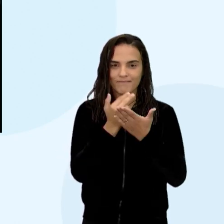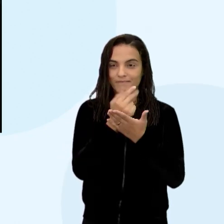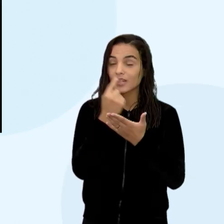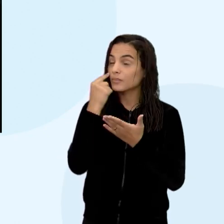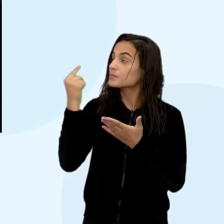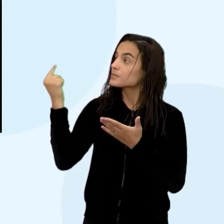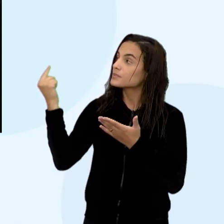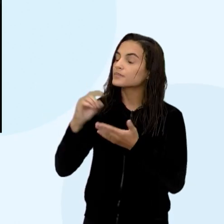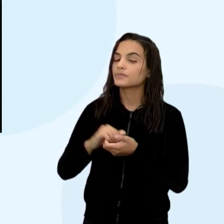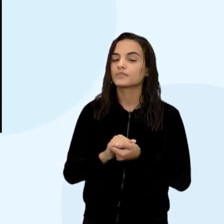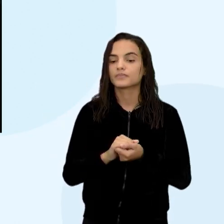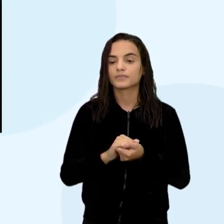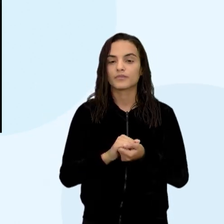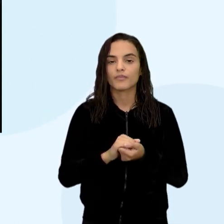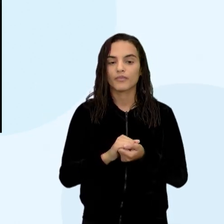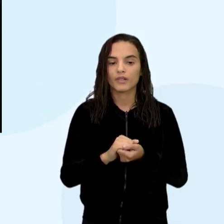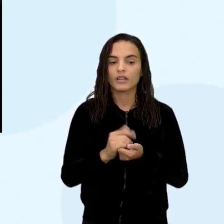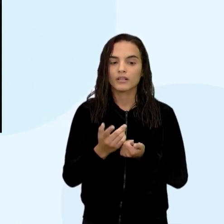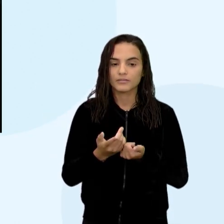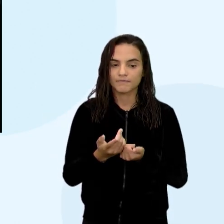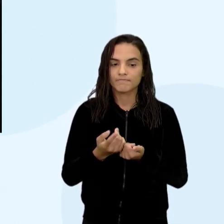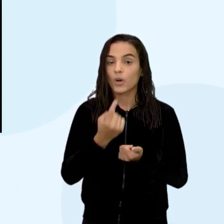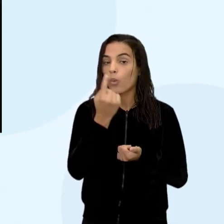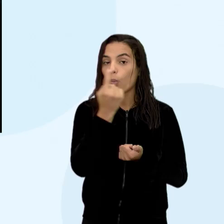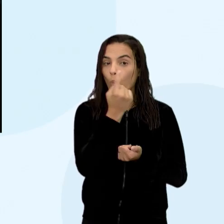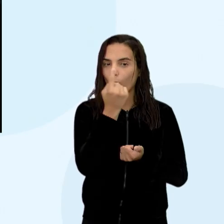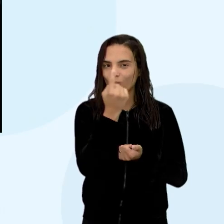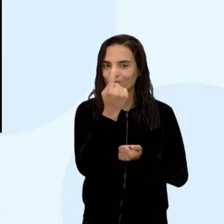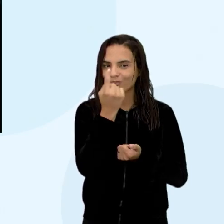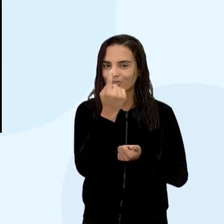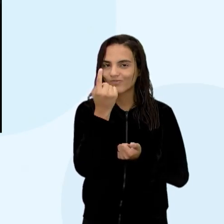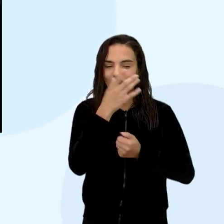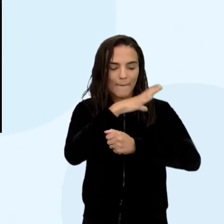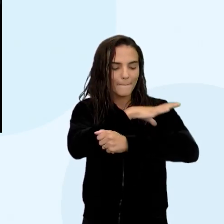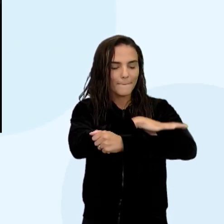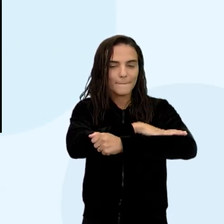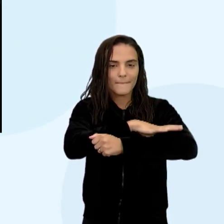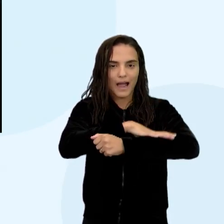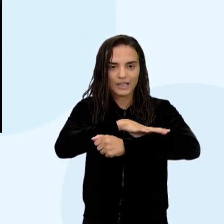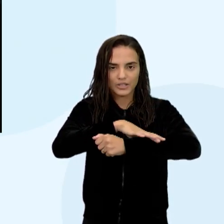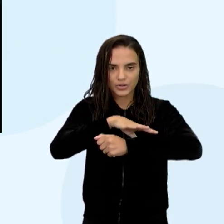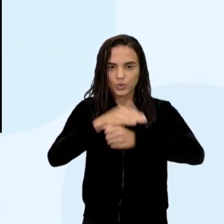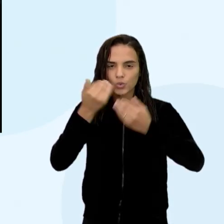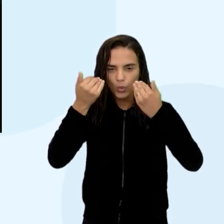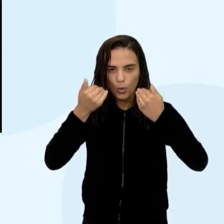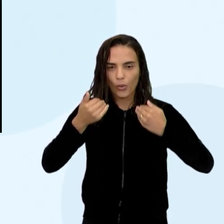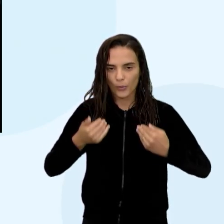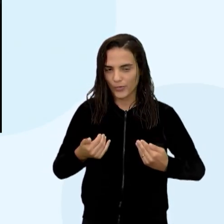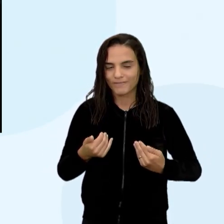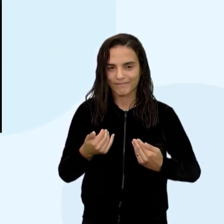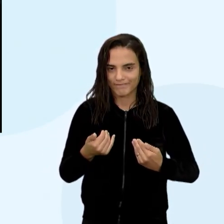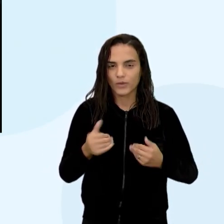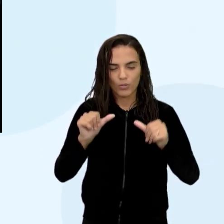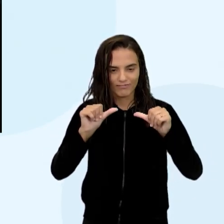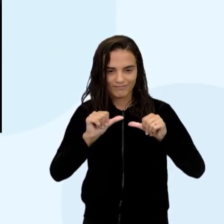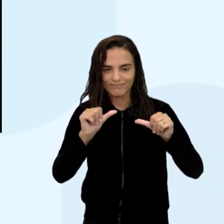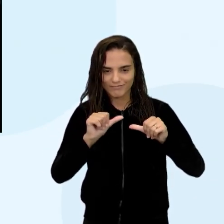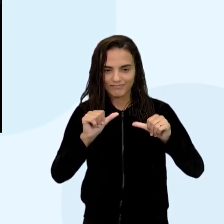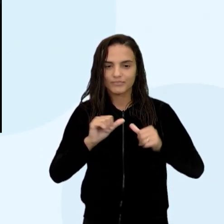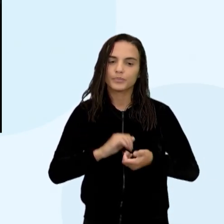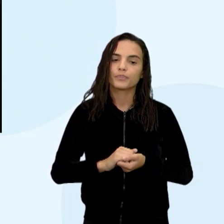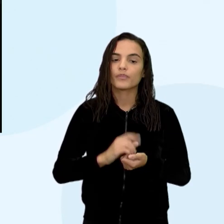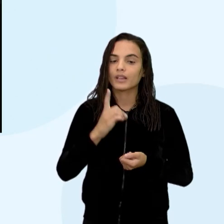A monoplegia, um membro comprometido, tá? A diplegia, os membros